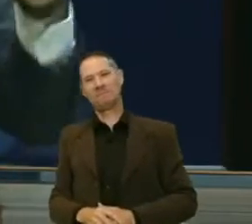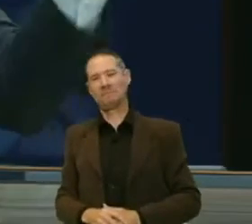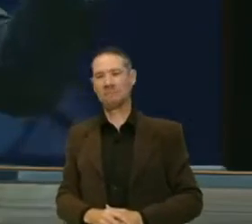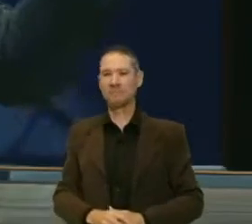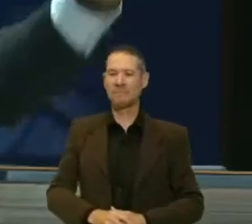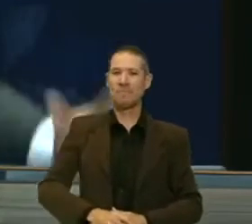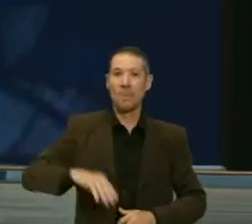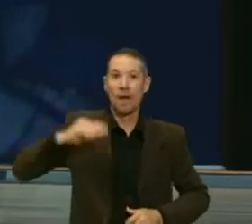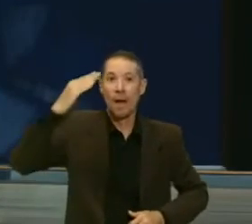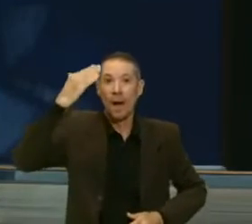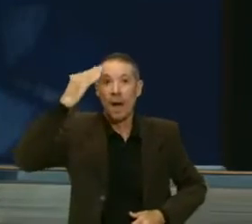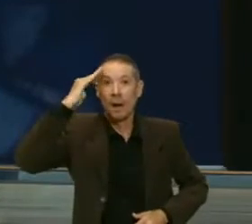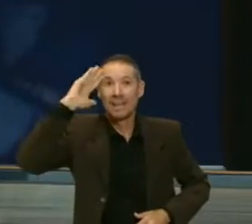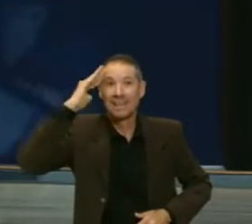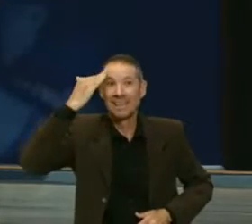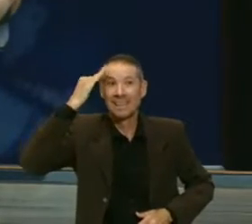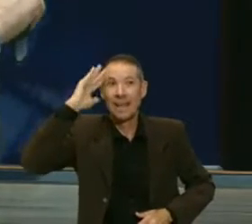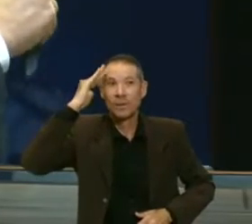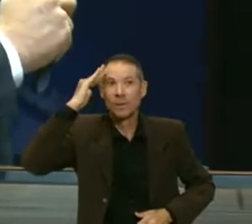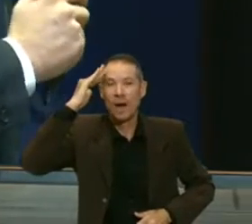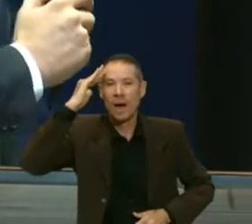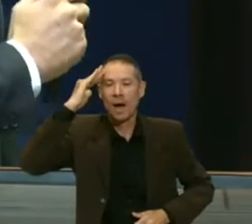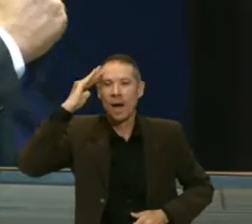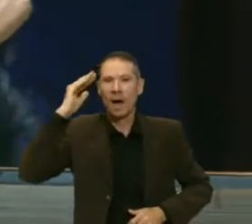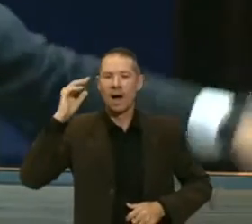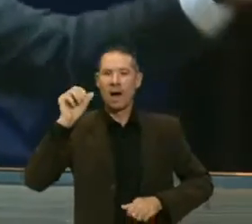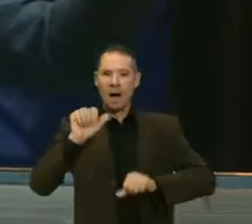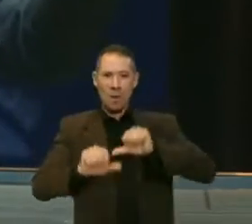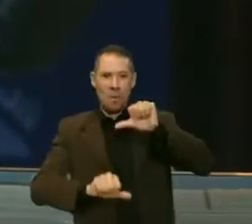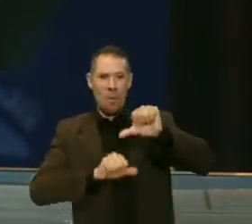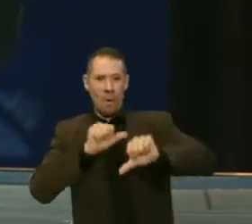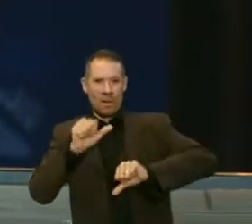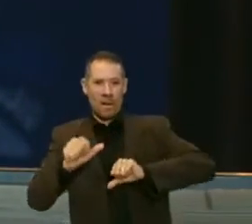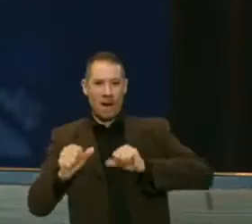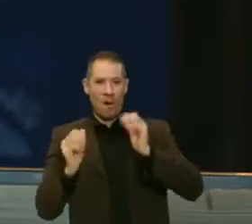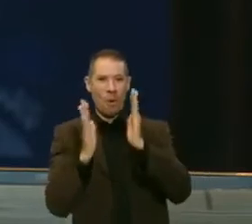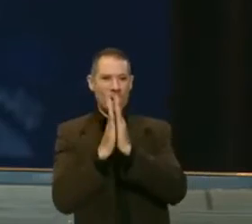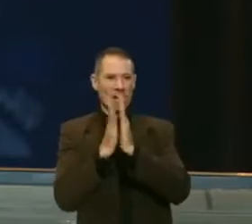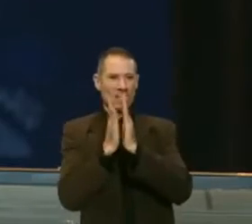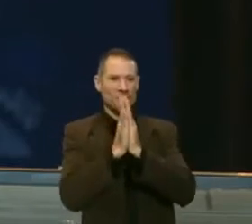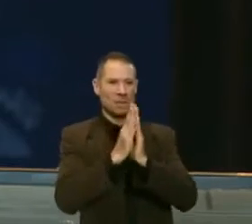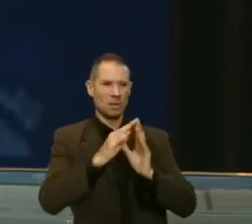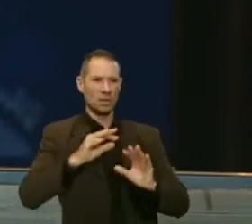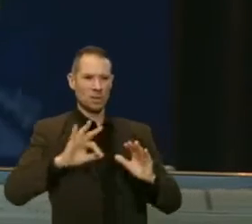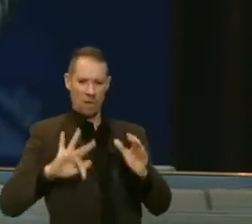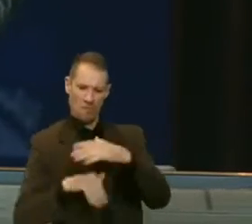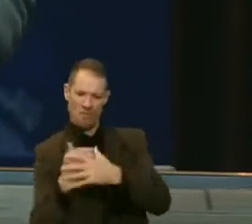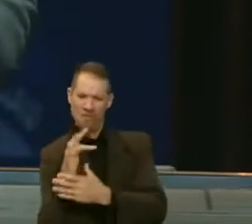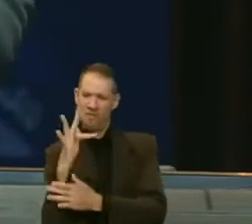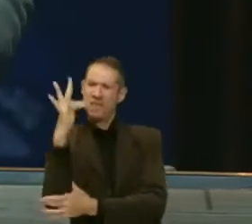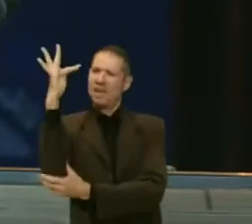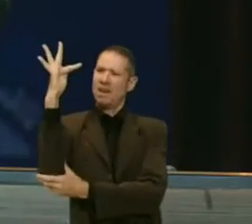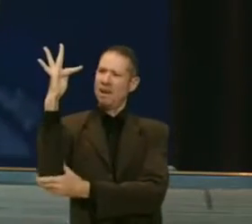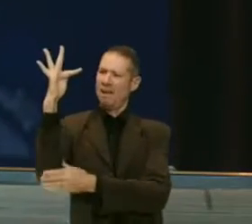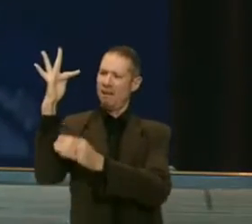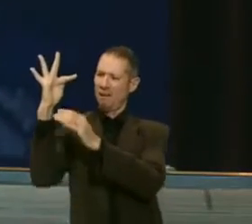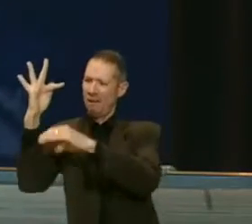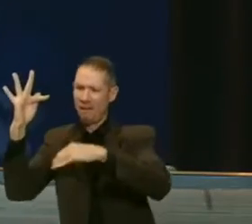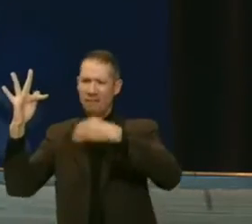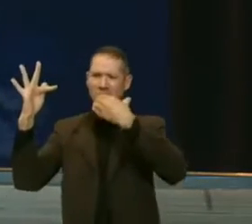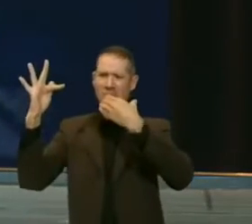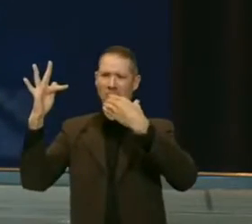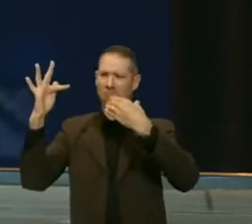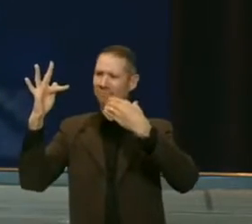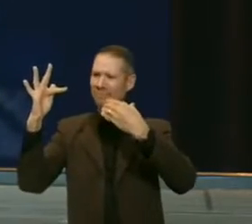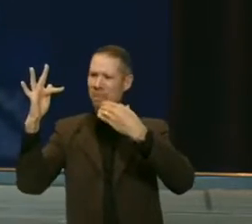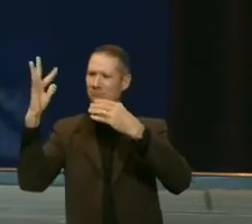Quando ele entende isso, ele faz uma nova oração. Ele diz: ainda que a figueira não floresça, ainda que não haja fruto na